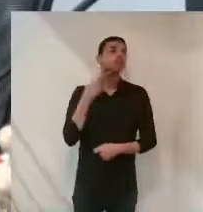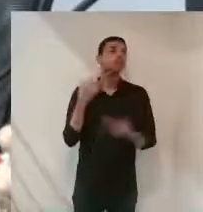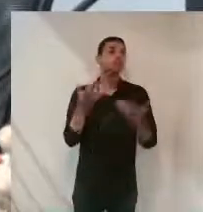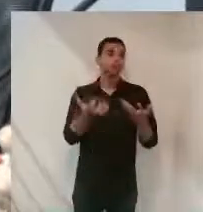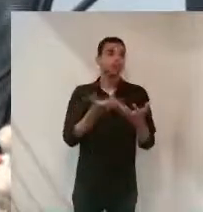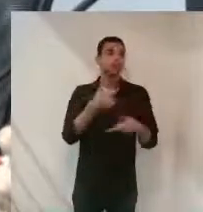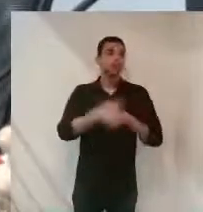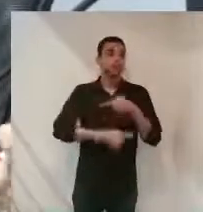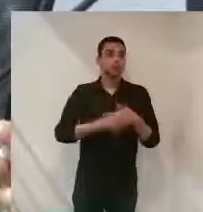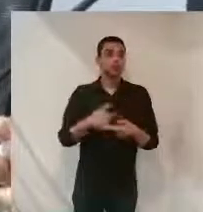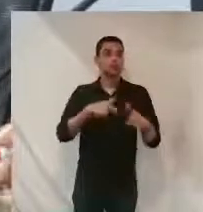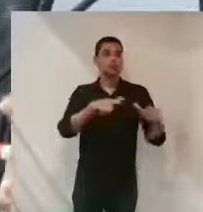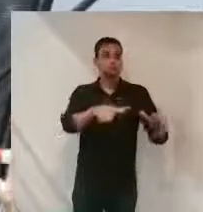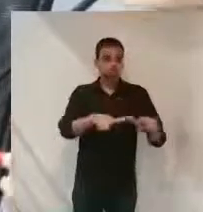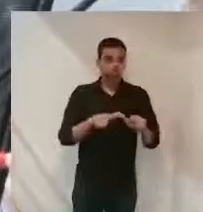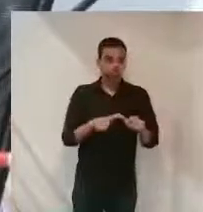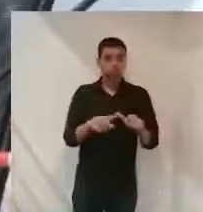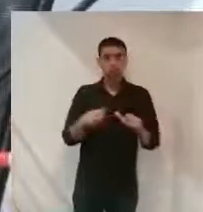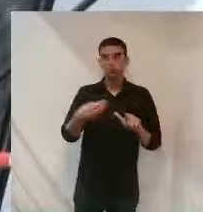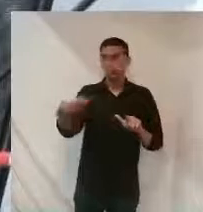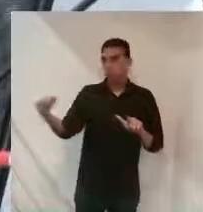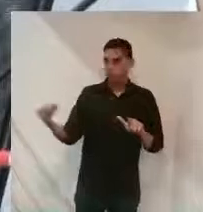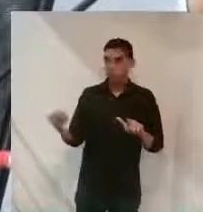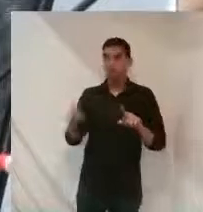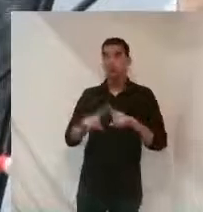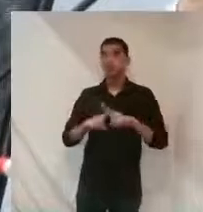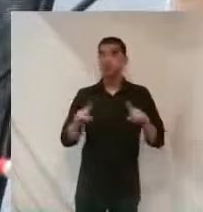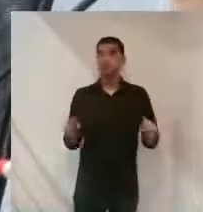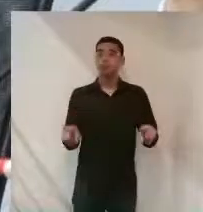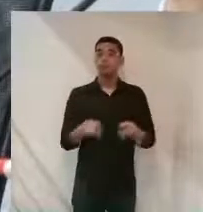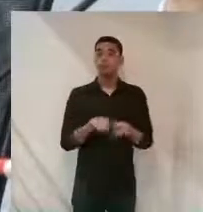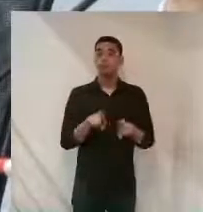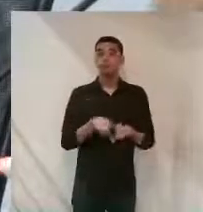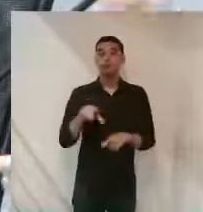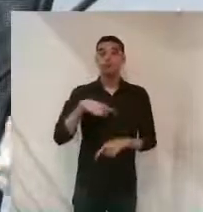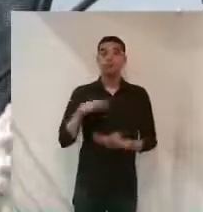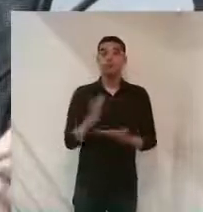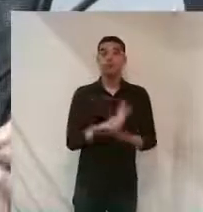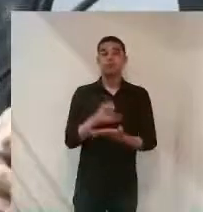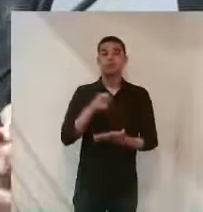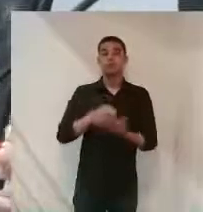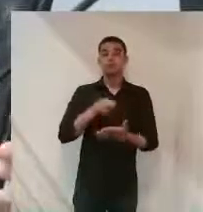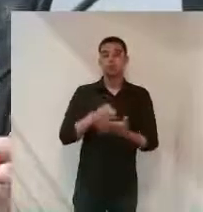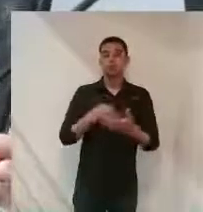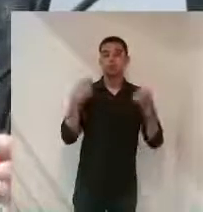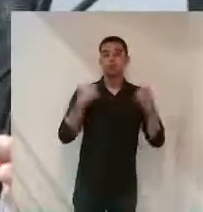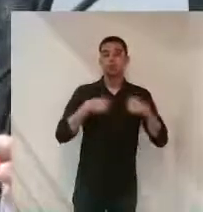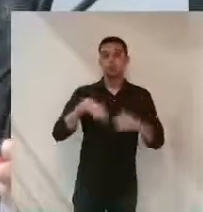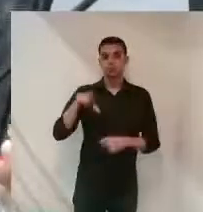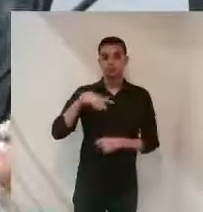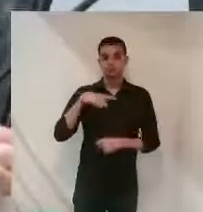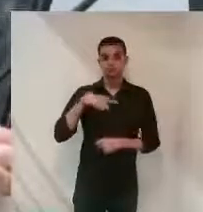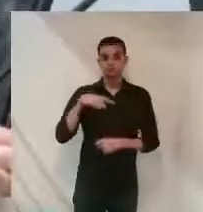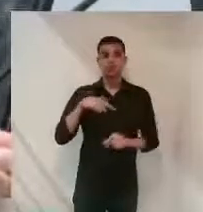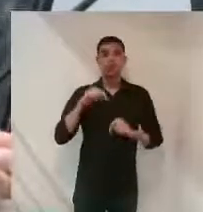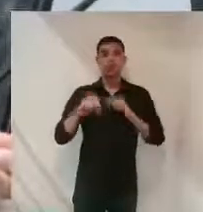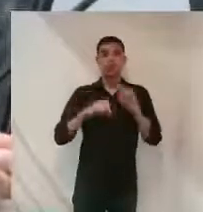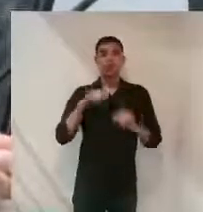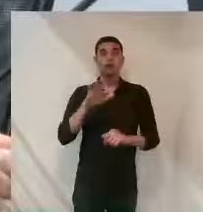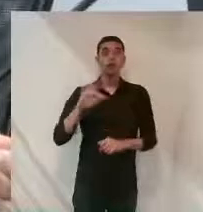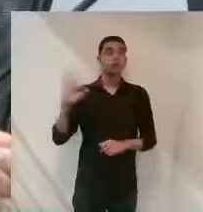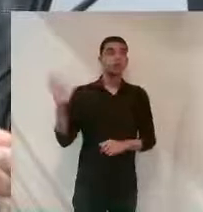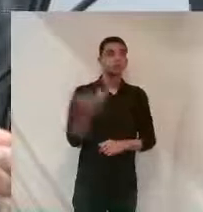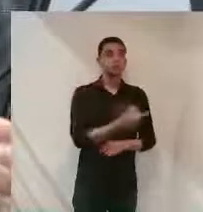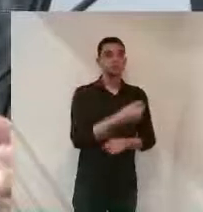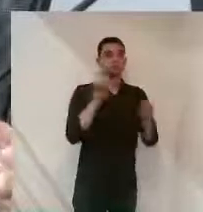trabalhar com certificados. Mas ele também ele versa sobre algumas obrigações que são inerentes a todos os sistemas de